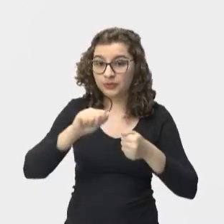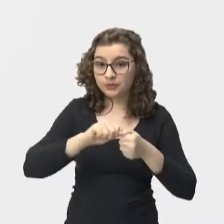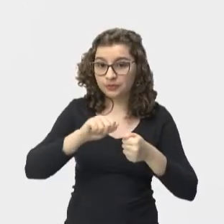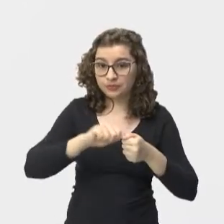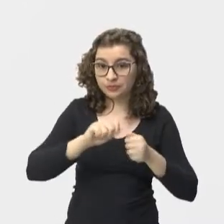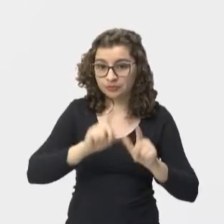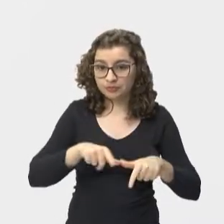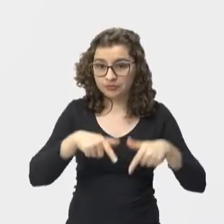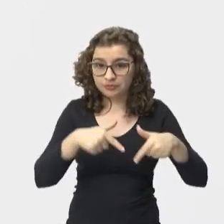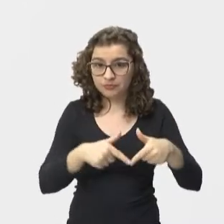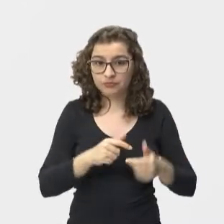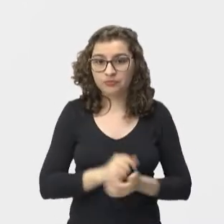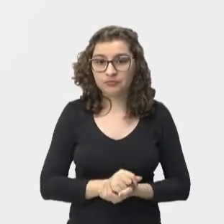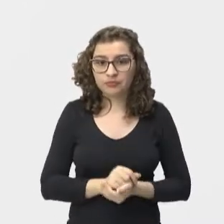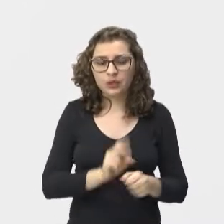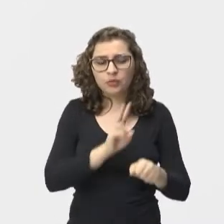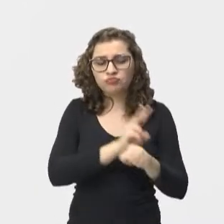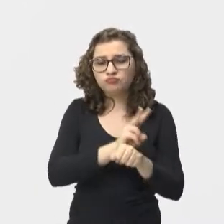execução,